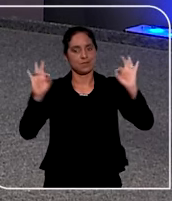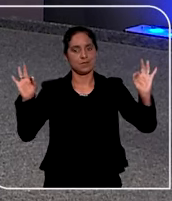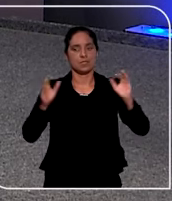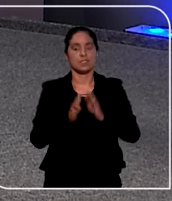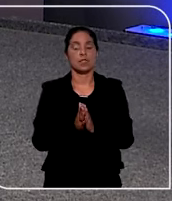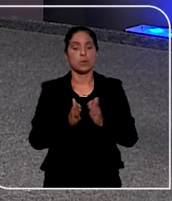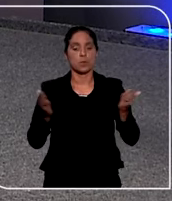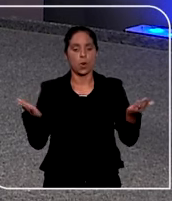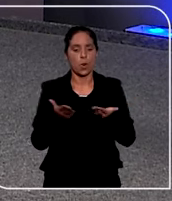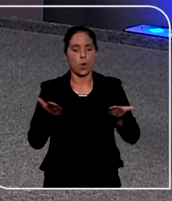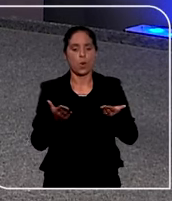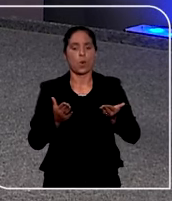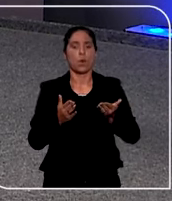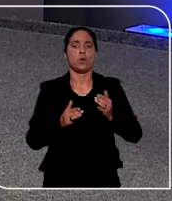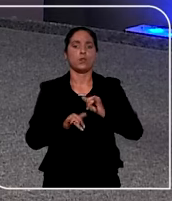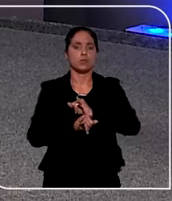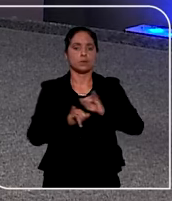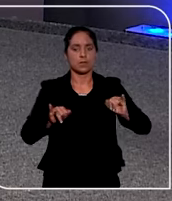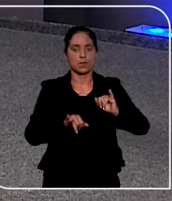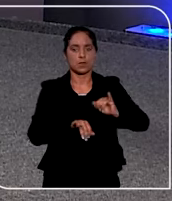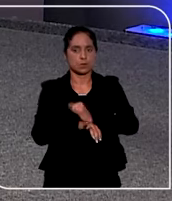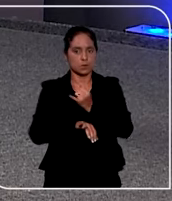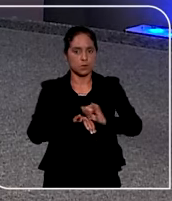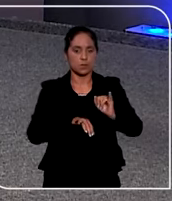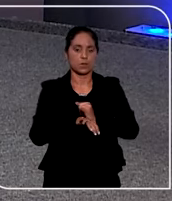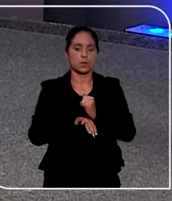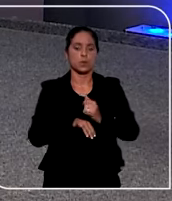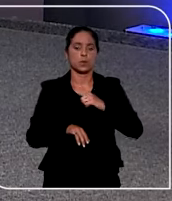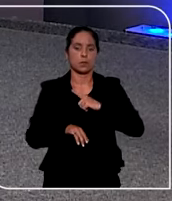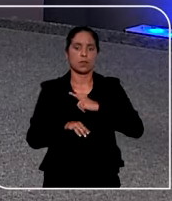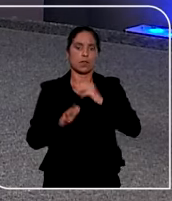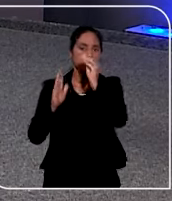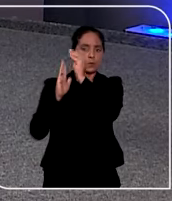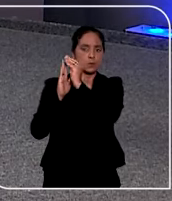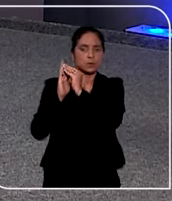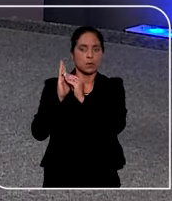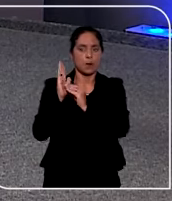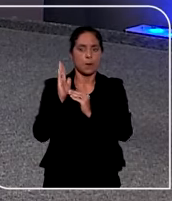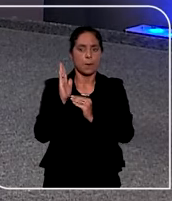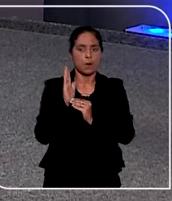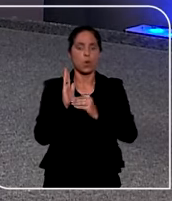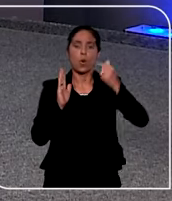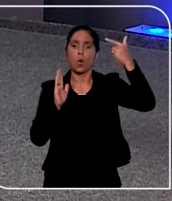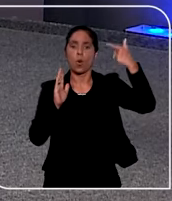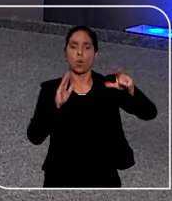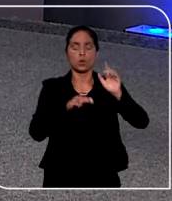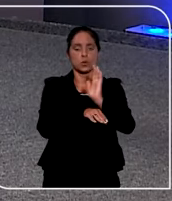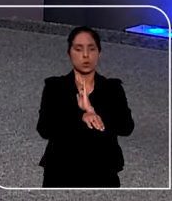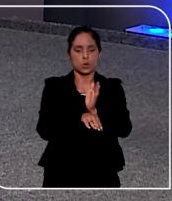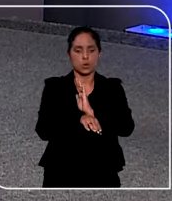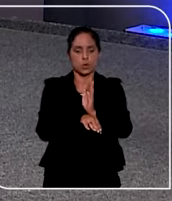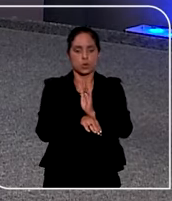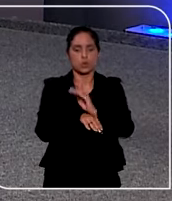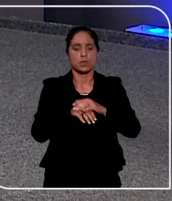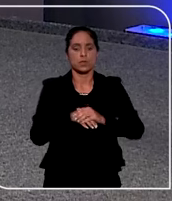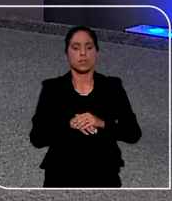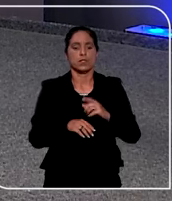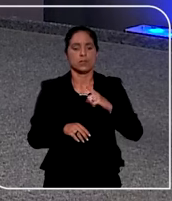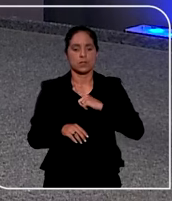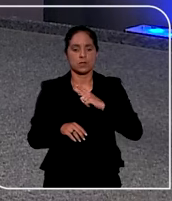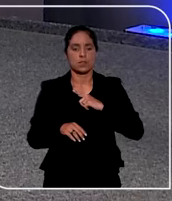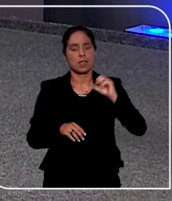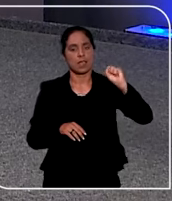excelentes no canal do STJ no YouTube Temos uma playlist exclusiva com outros vídeos da série